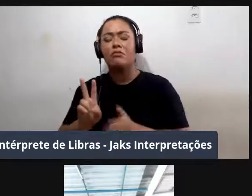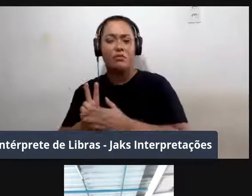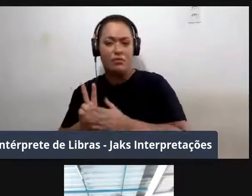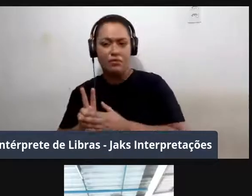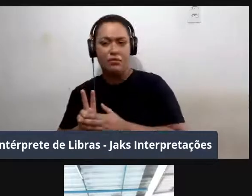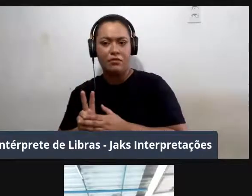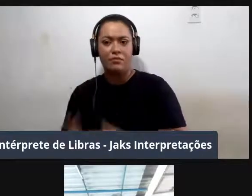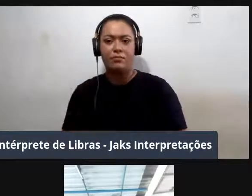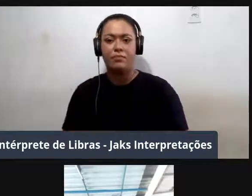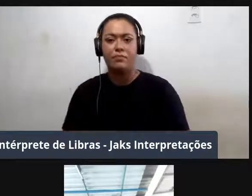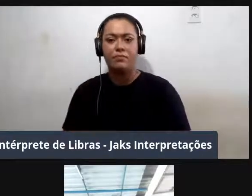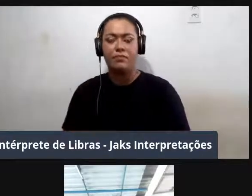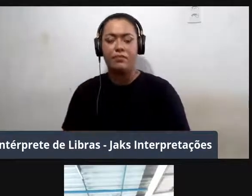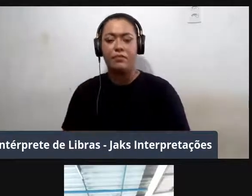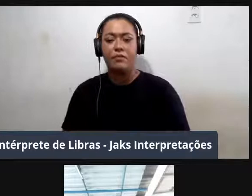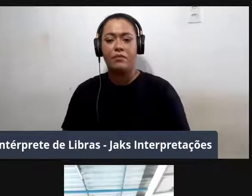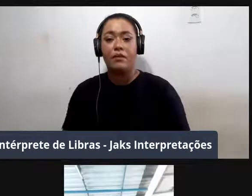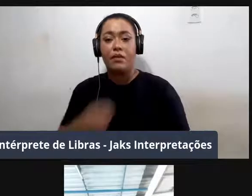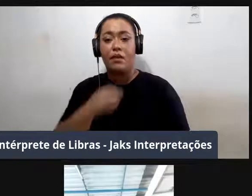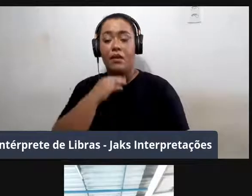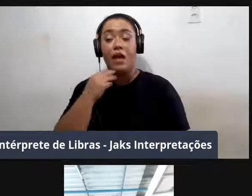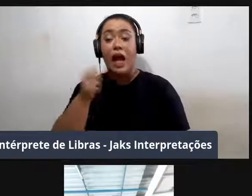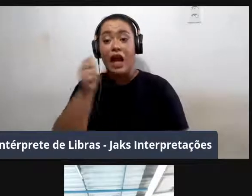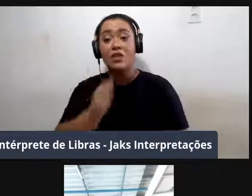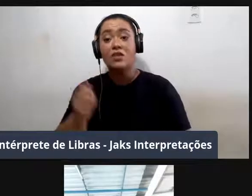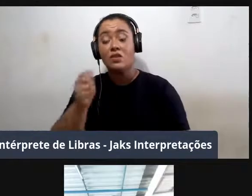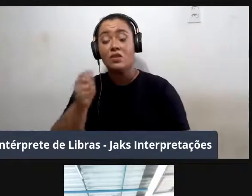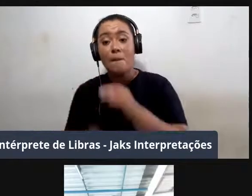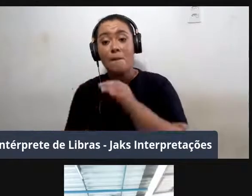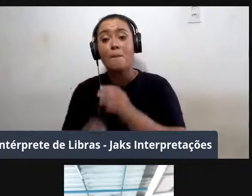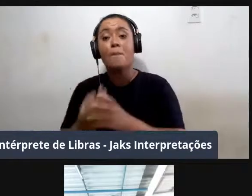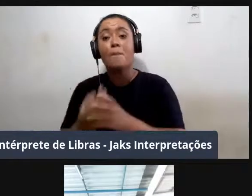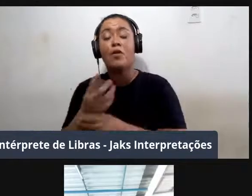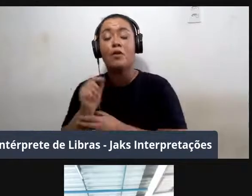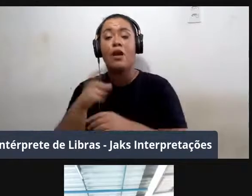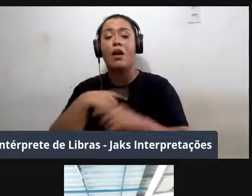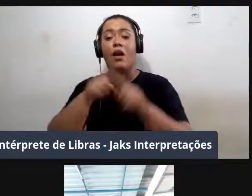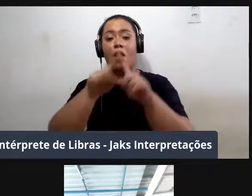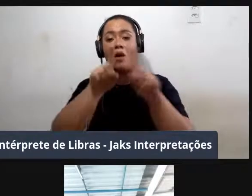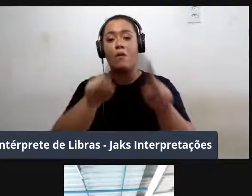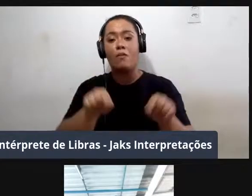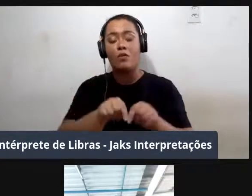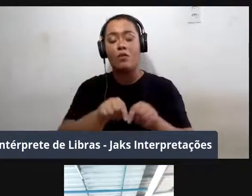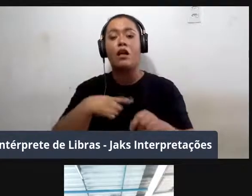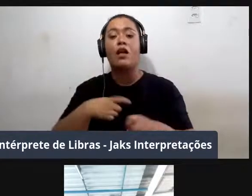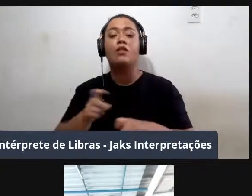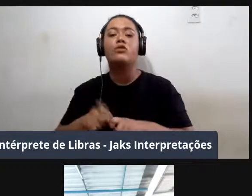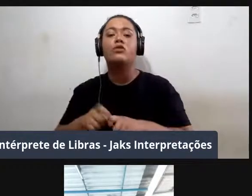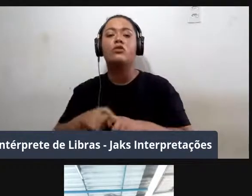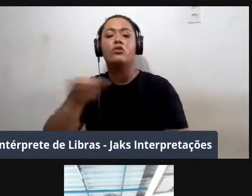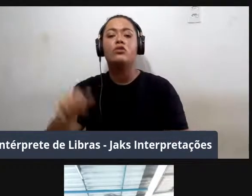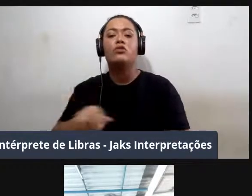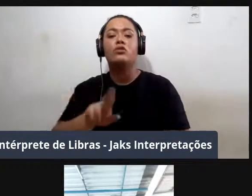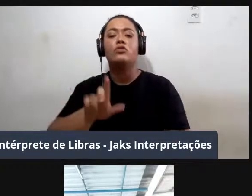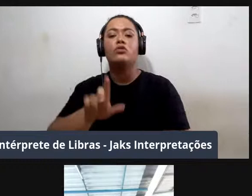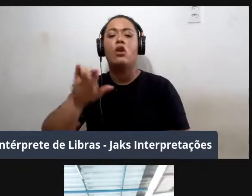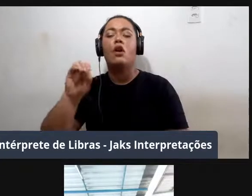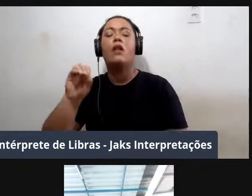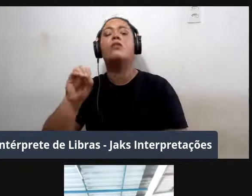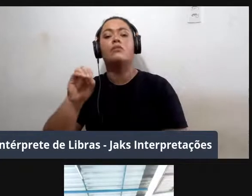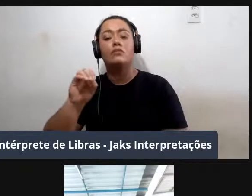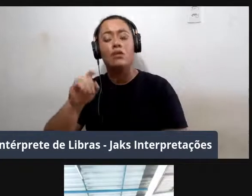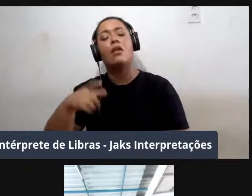a associação nasceu, né, através do projeto do Dr. Júlio, a gente conseguiu ter um recurso e a gente